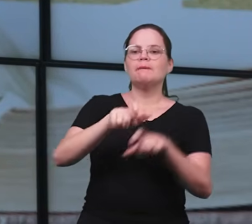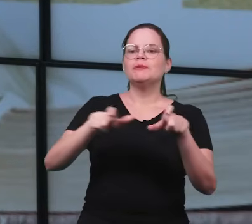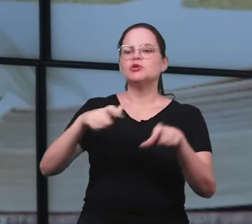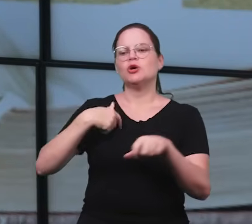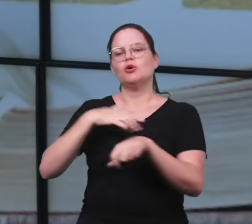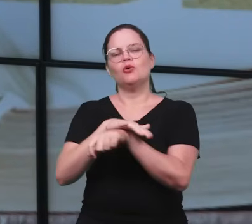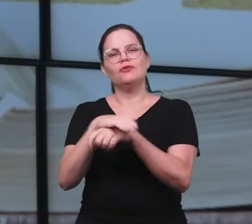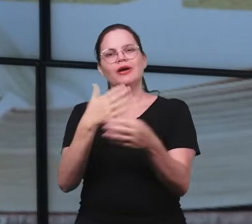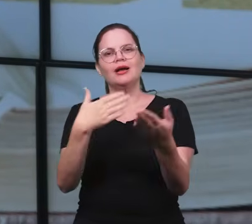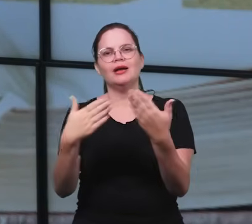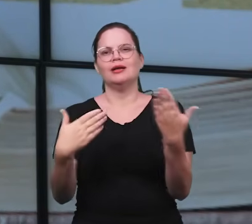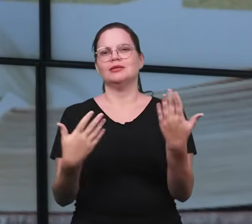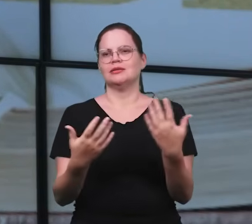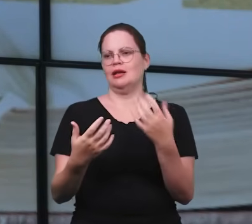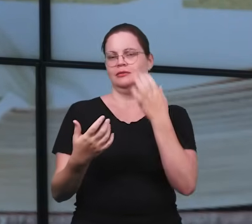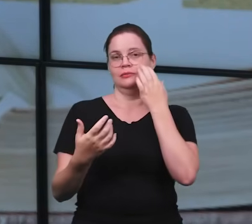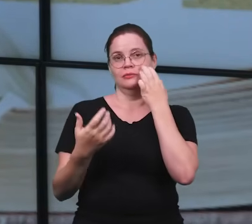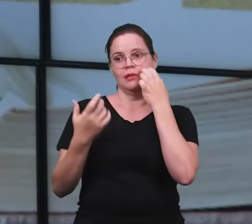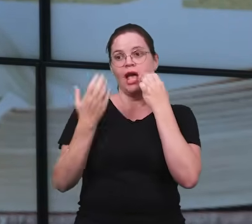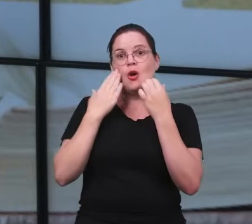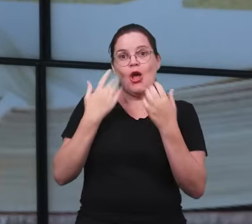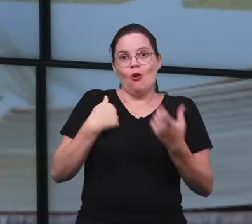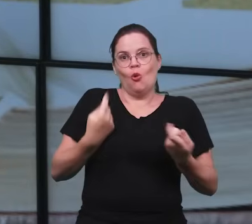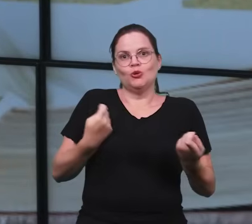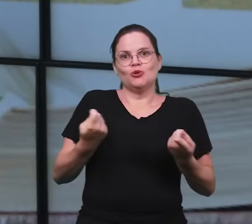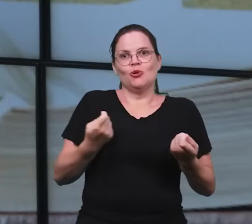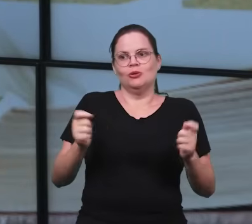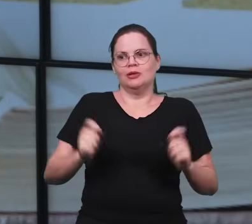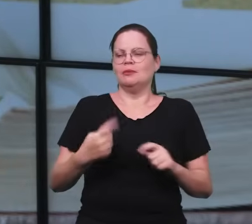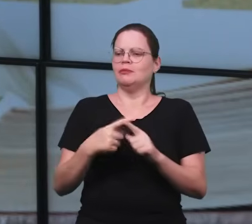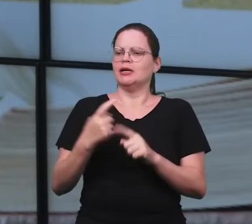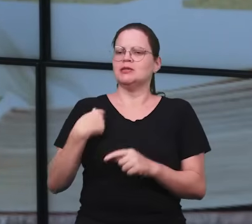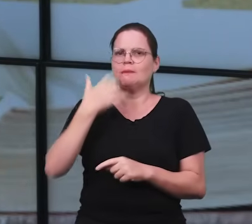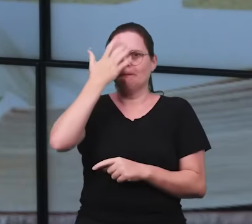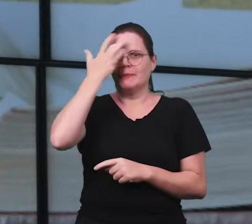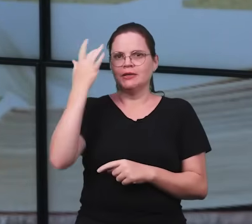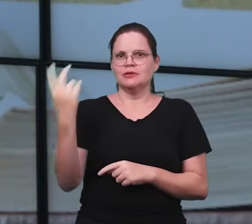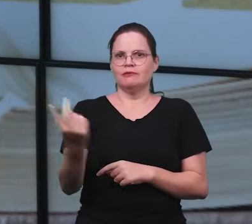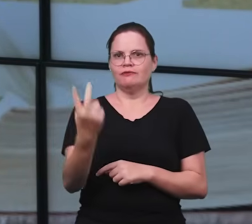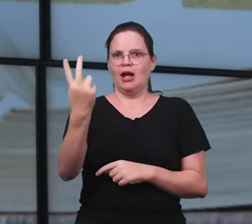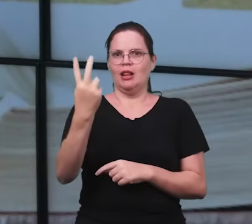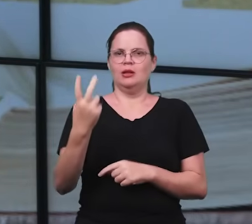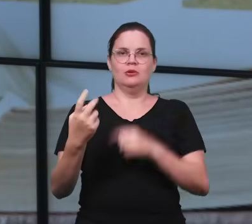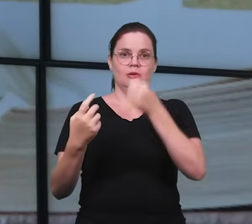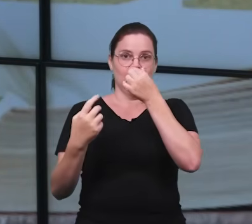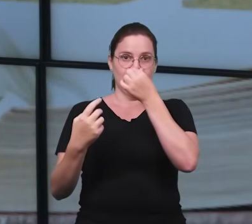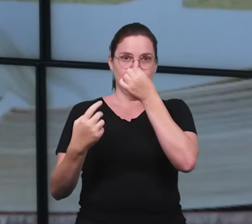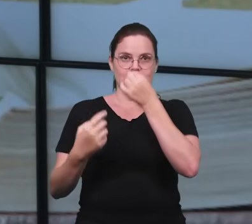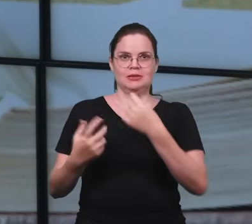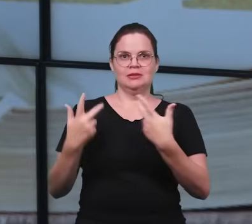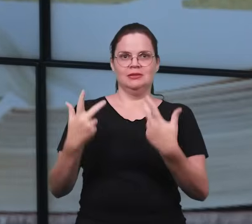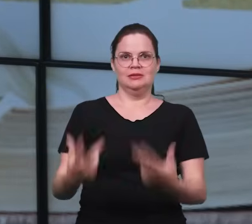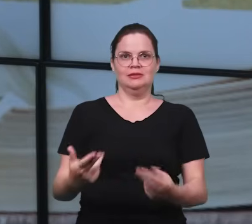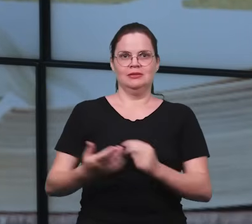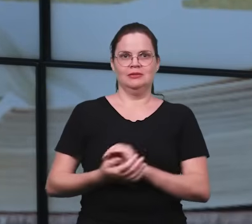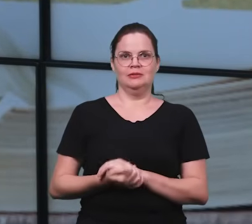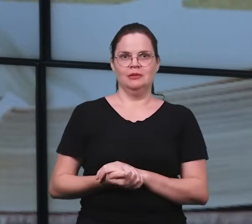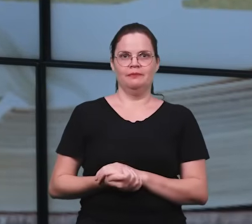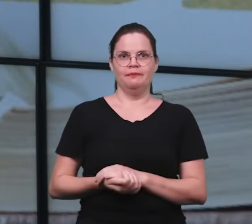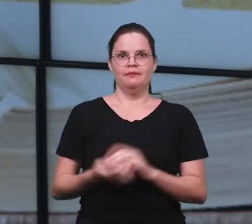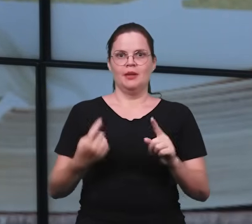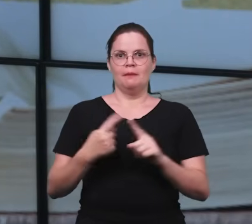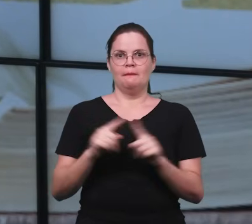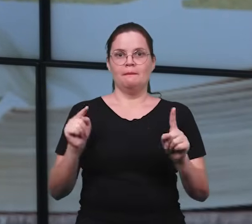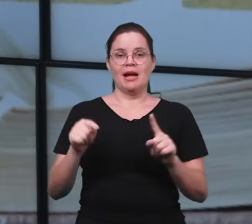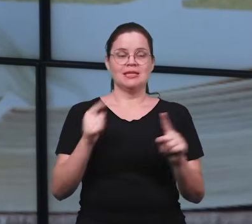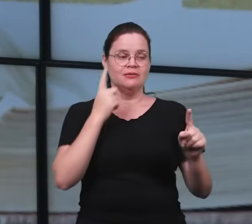conversando, pessoas que comungam dos mesmos valores, que nós temos da mesma fé, mas no ambiente de trabalho não é